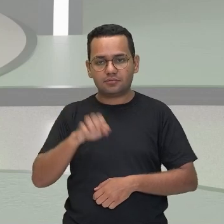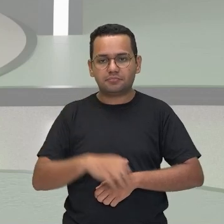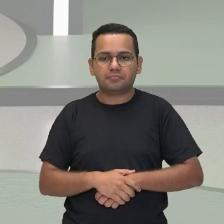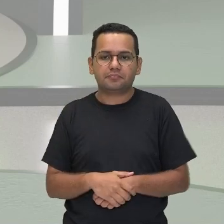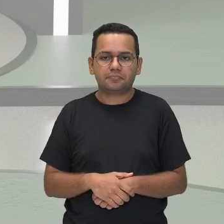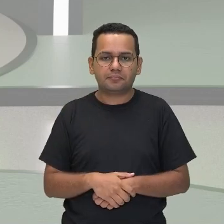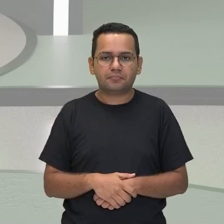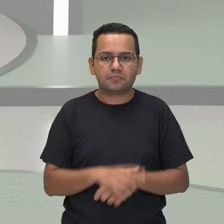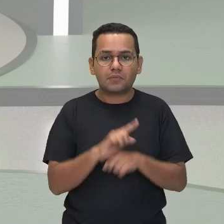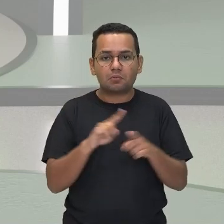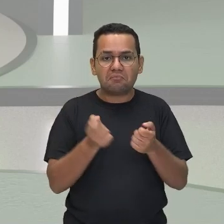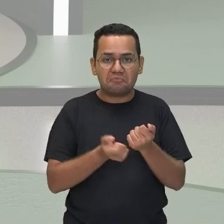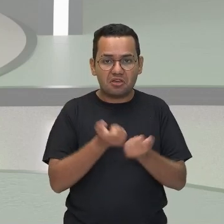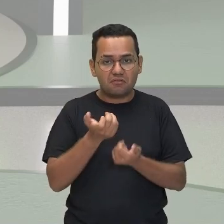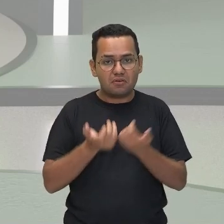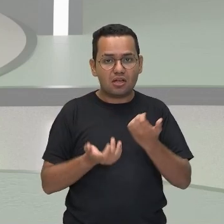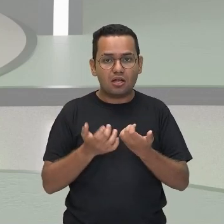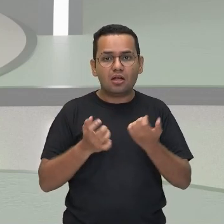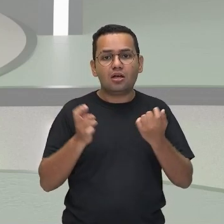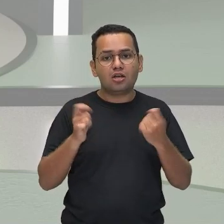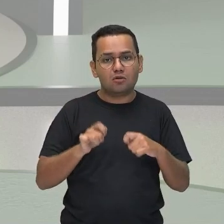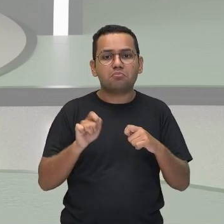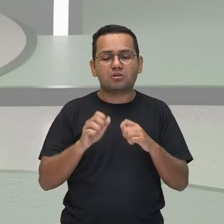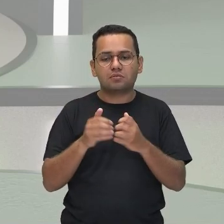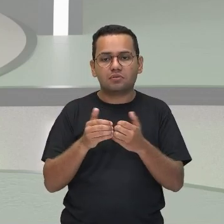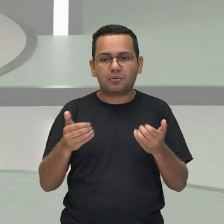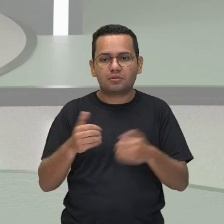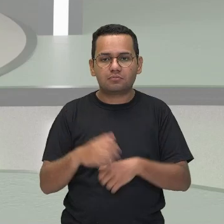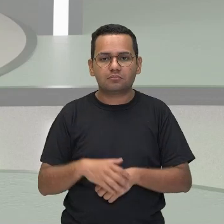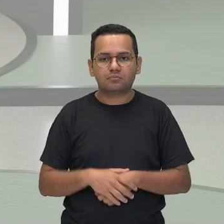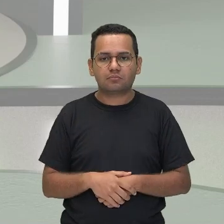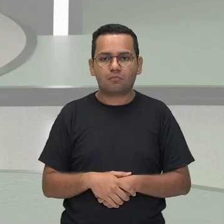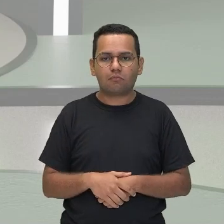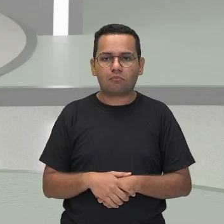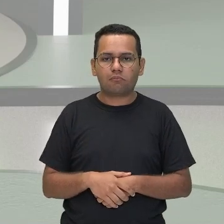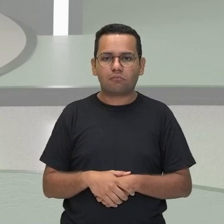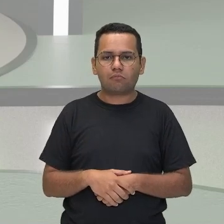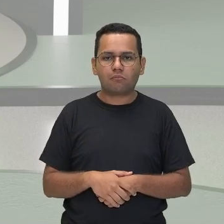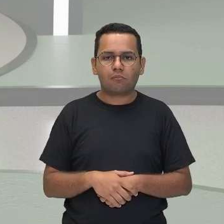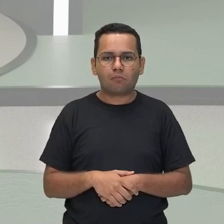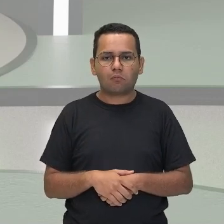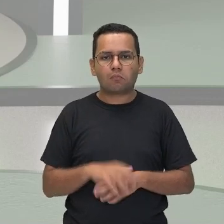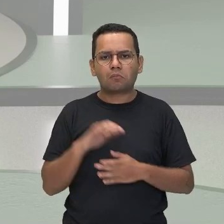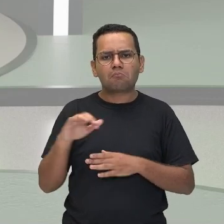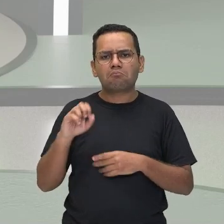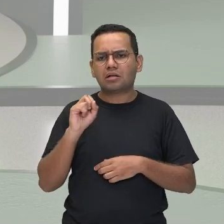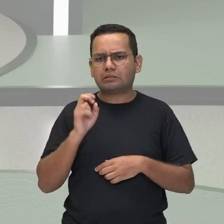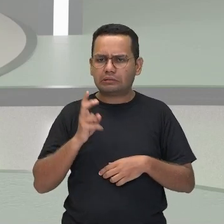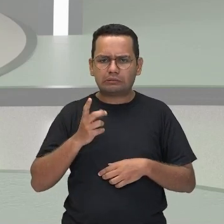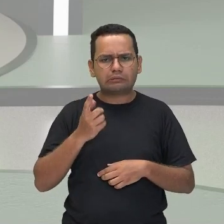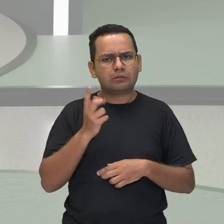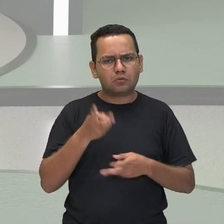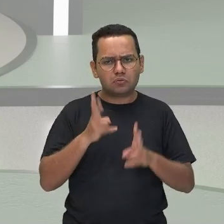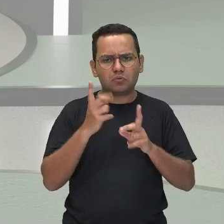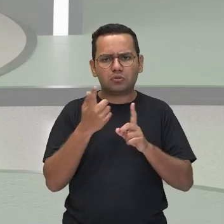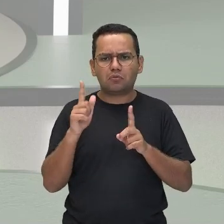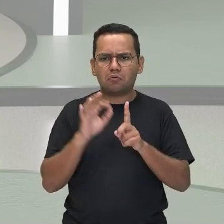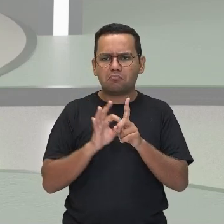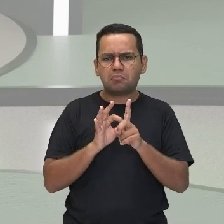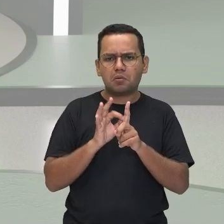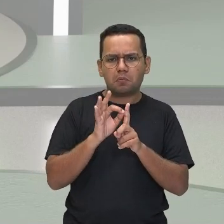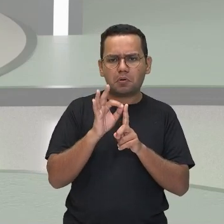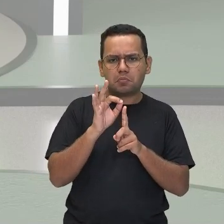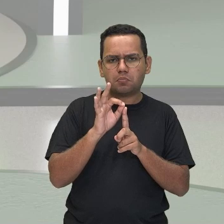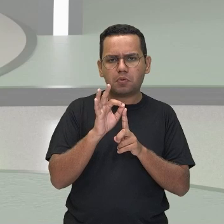vai ferver e vai ser possível separá-lo. A gente tem uma continuidade aí com o aumento da temperatura do diesel, do